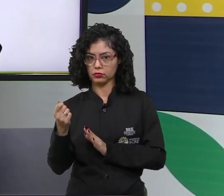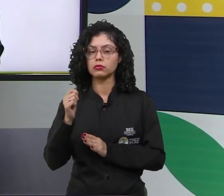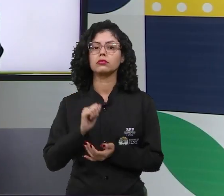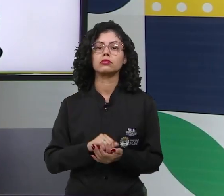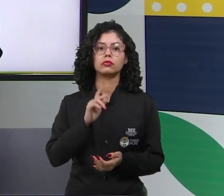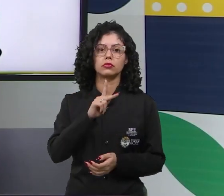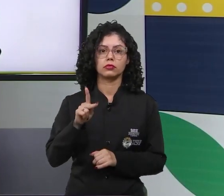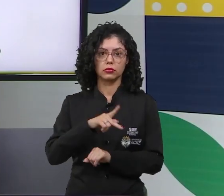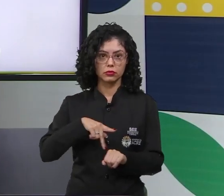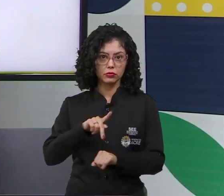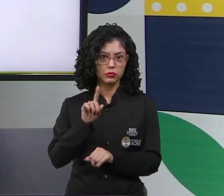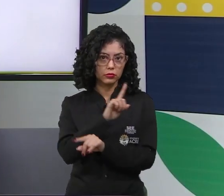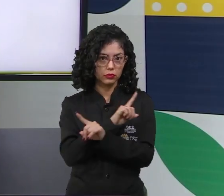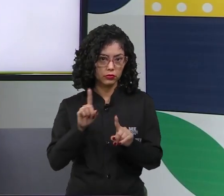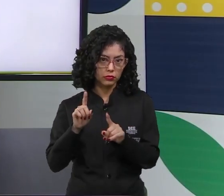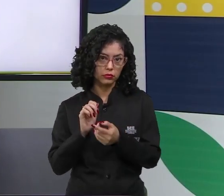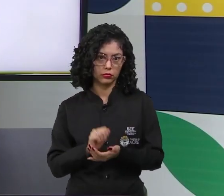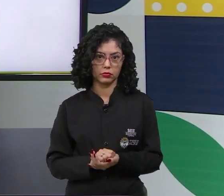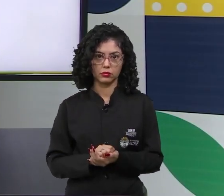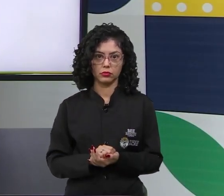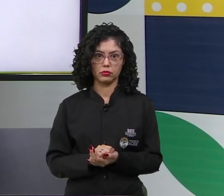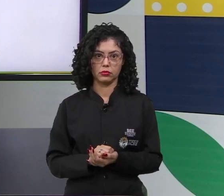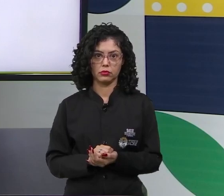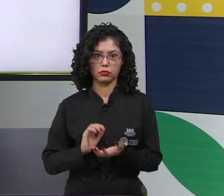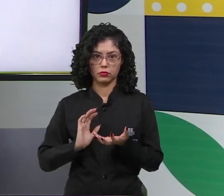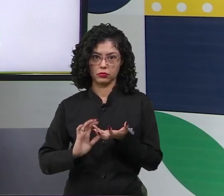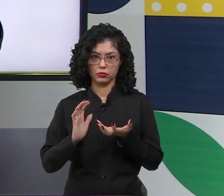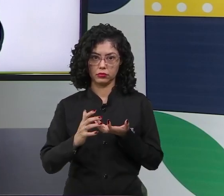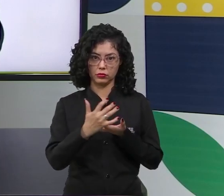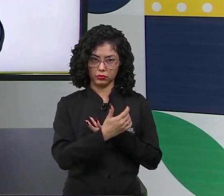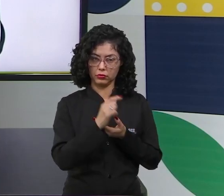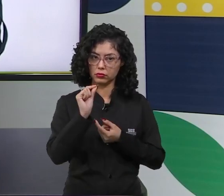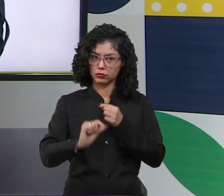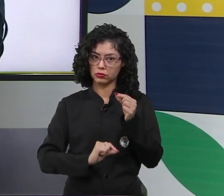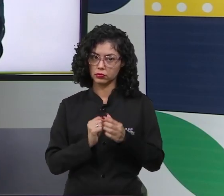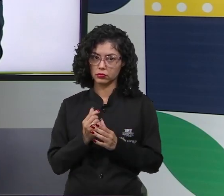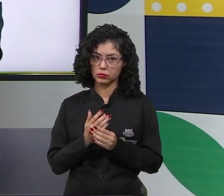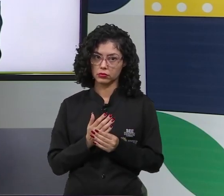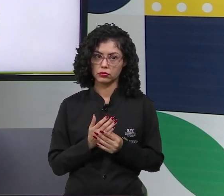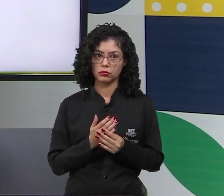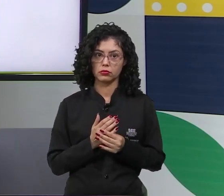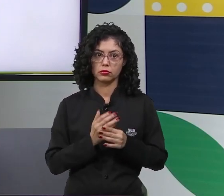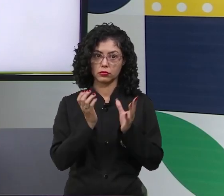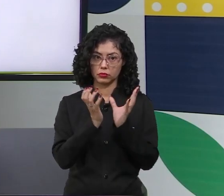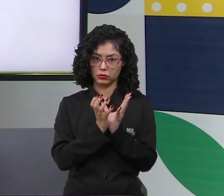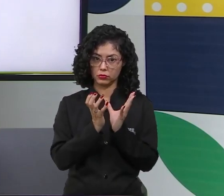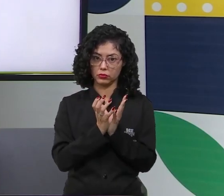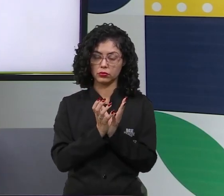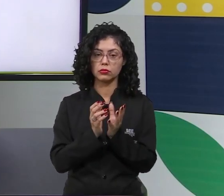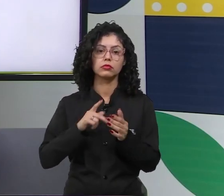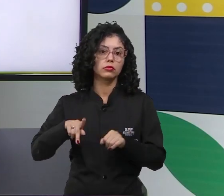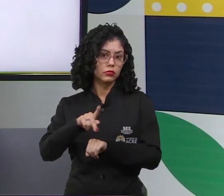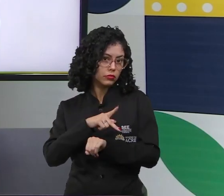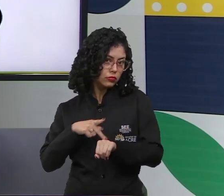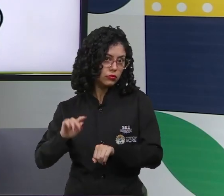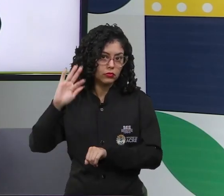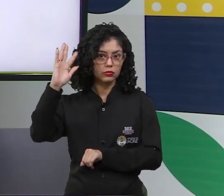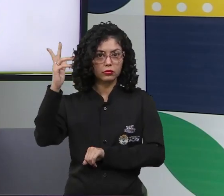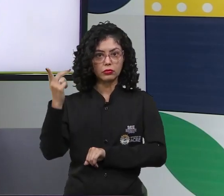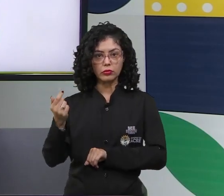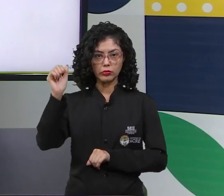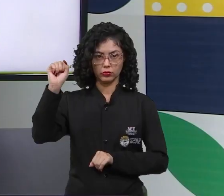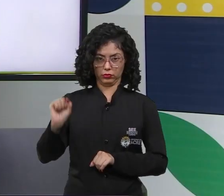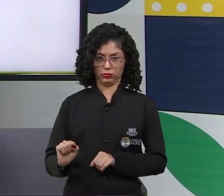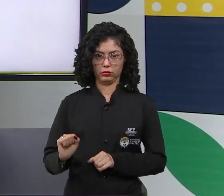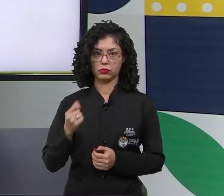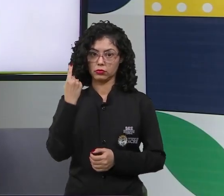país? Não. A África é um continente. O que é um continente? É um conjunto de países. A África do